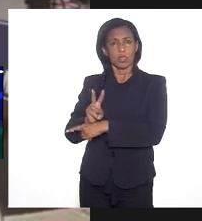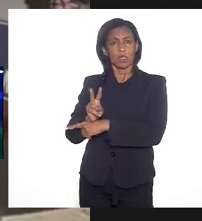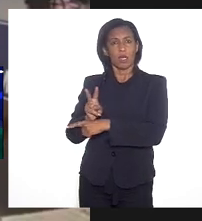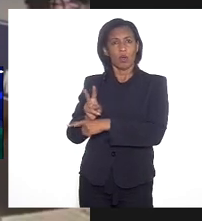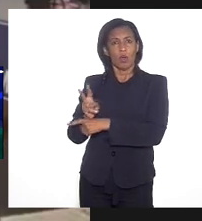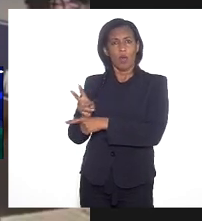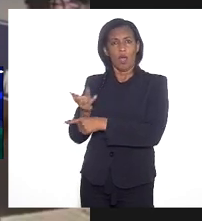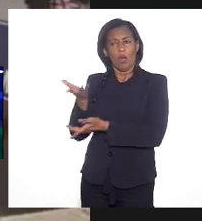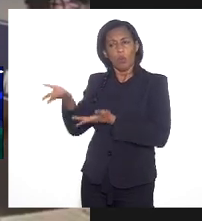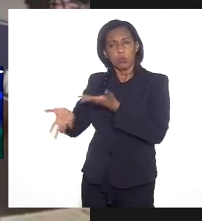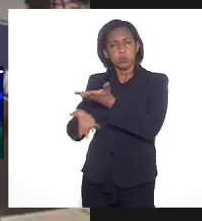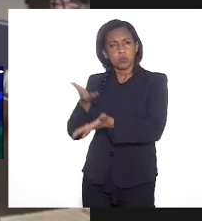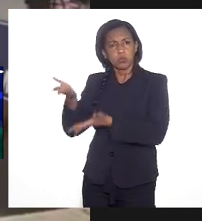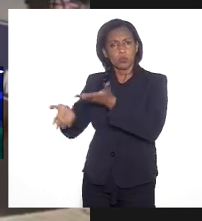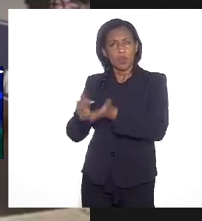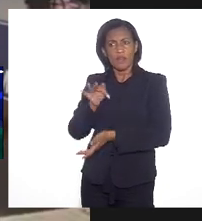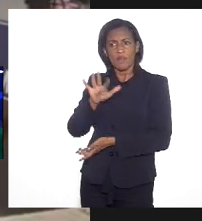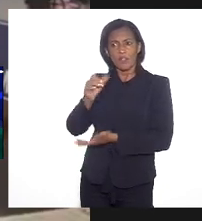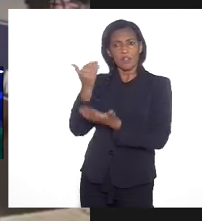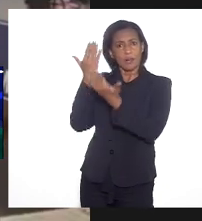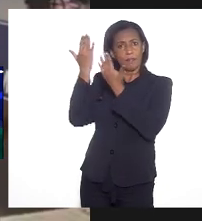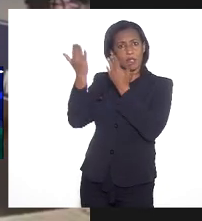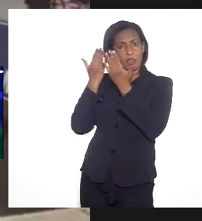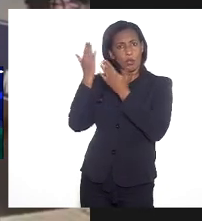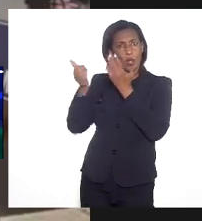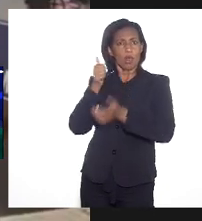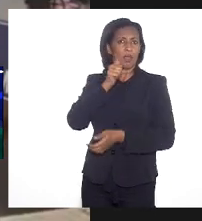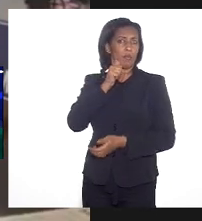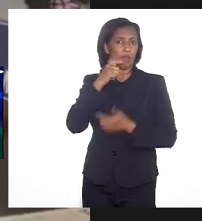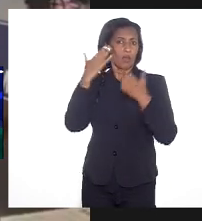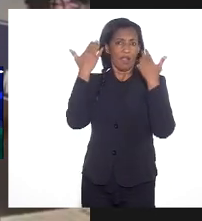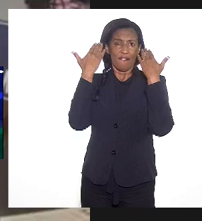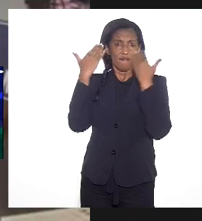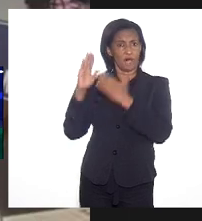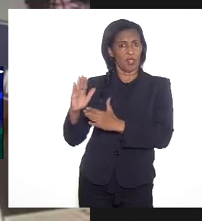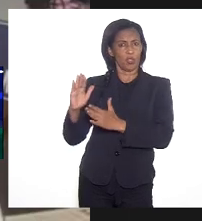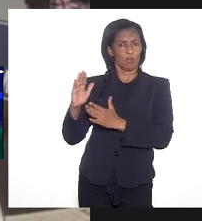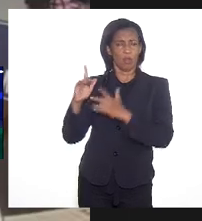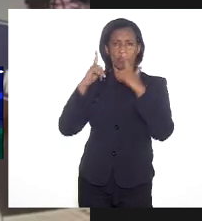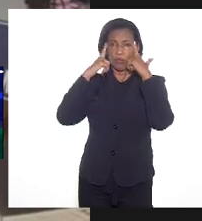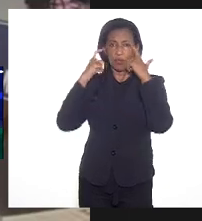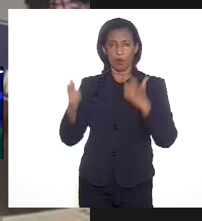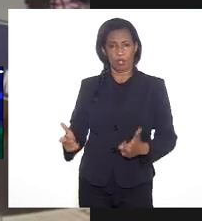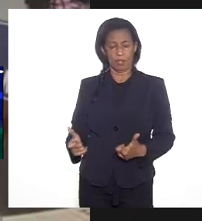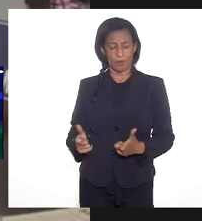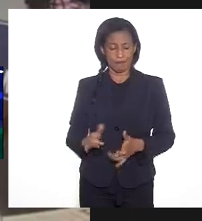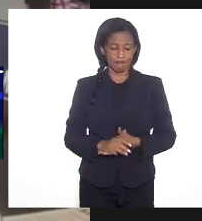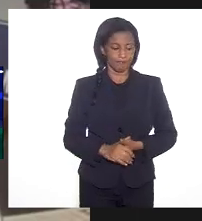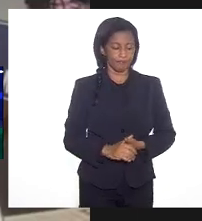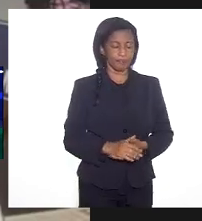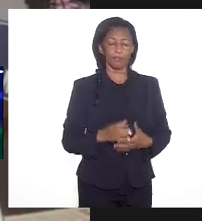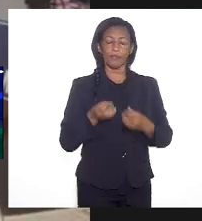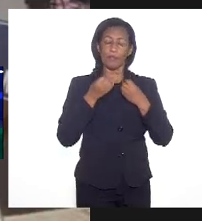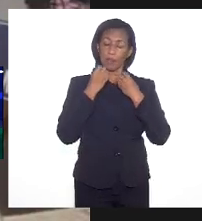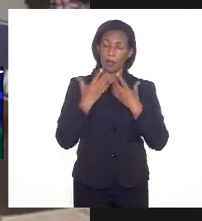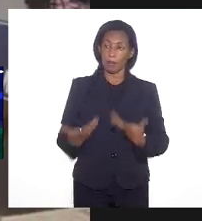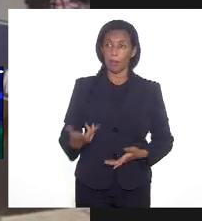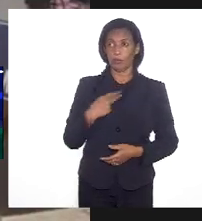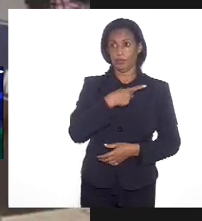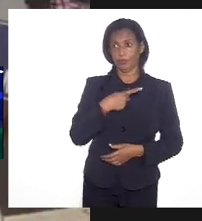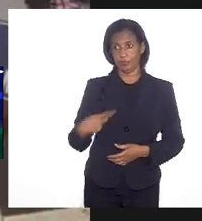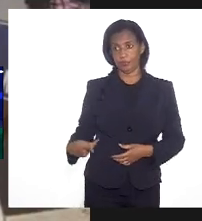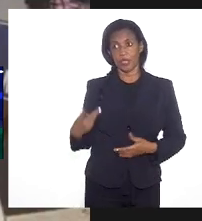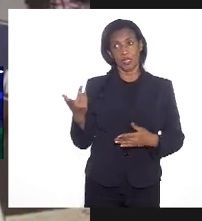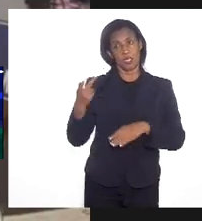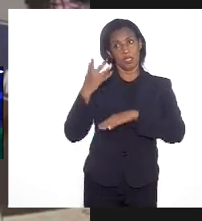de integridade física e psicológica das mulheres vítimas de violência. Bom, senhor presidente, esse treinamento, sem dúvida